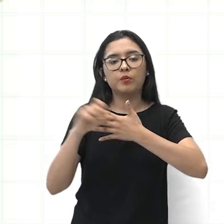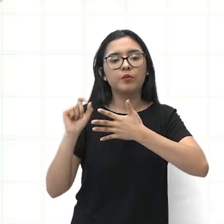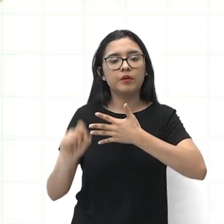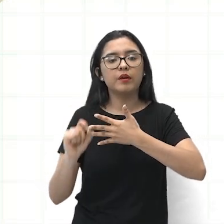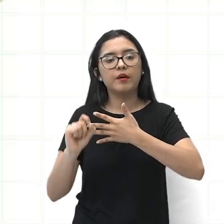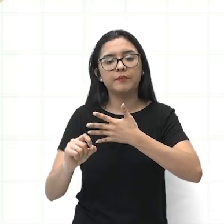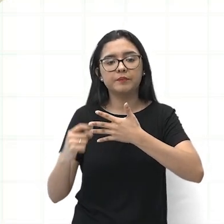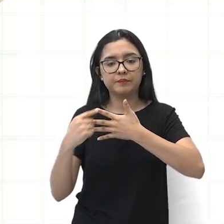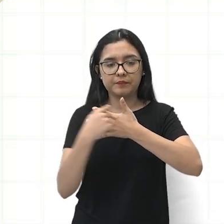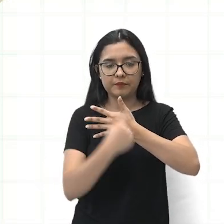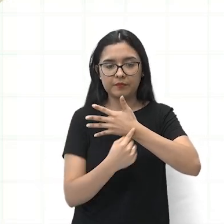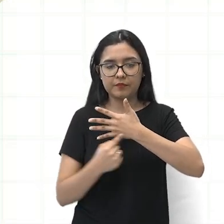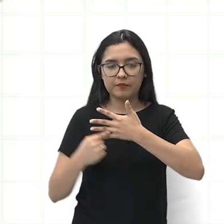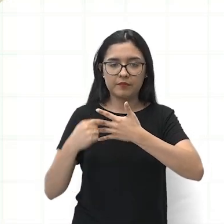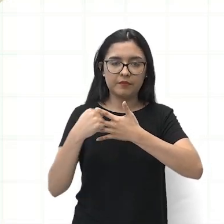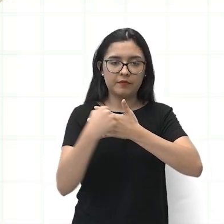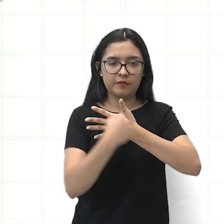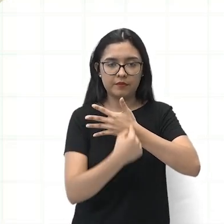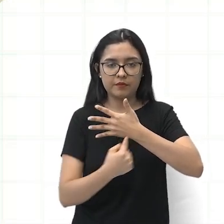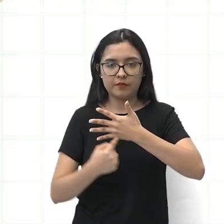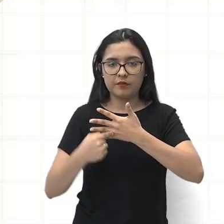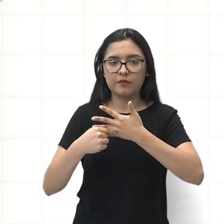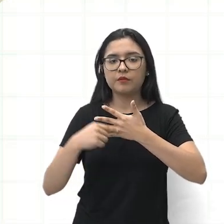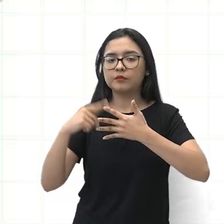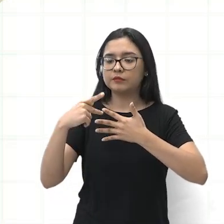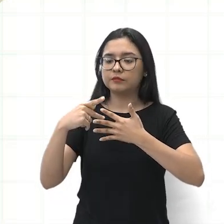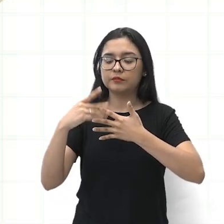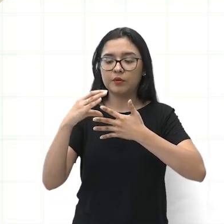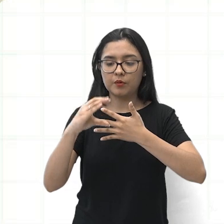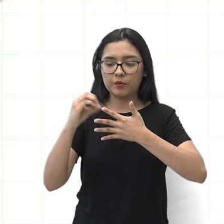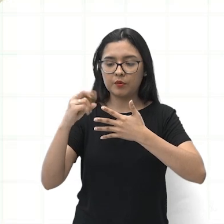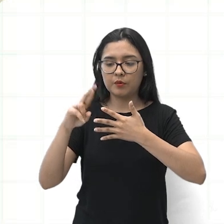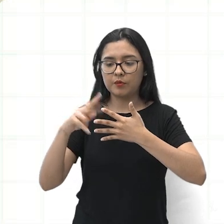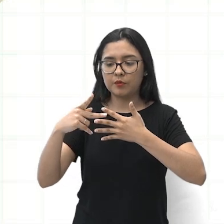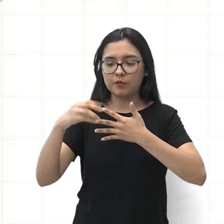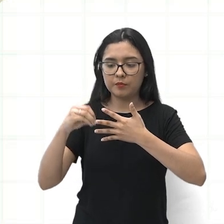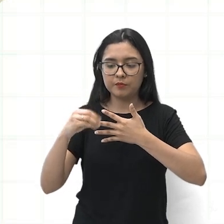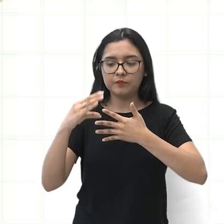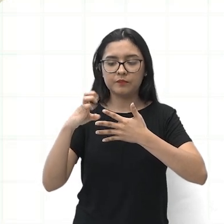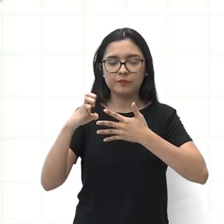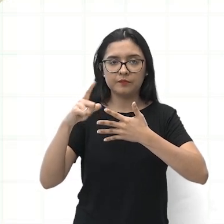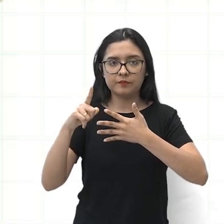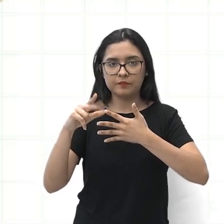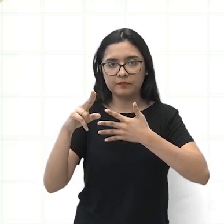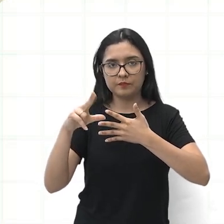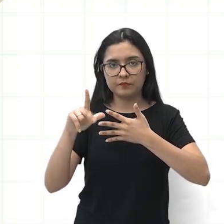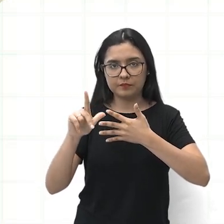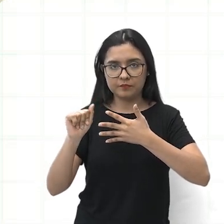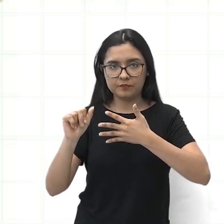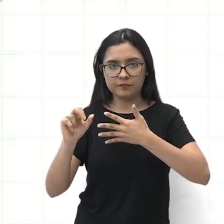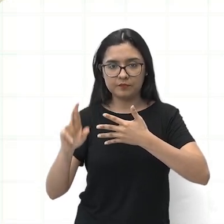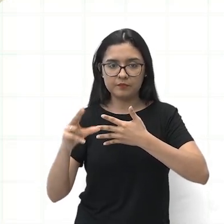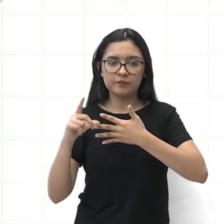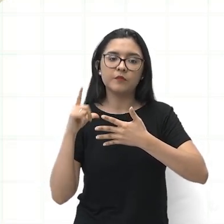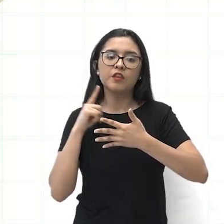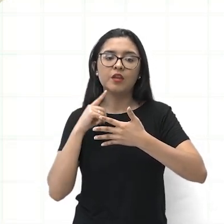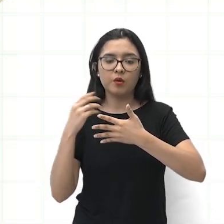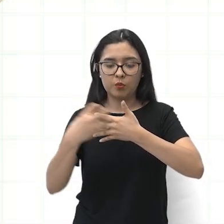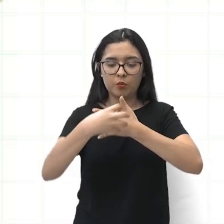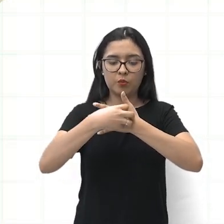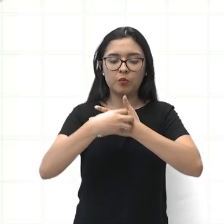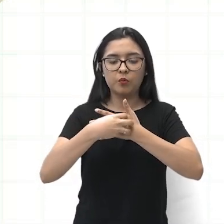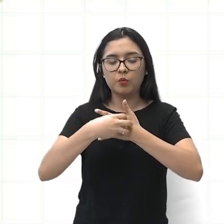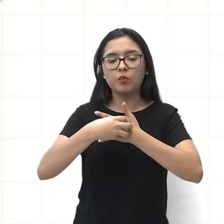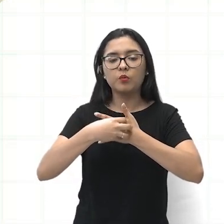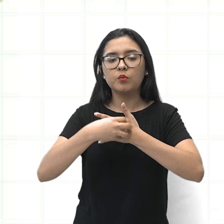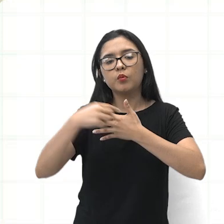celular, que é o centro de controle do neurônio, por onde reside o núcleo e a maioria das organelas. O núcleo